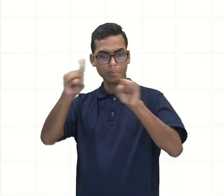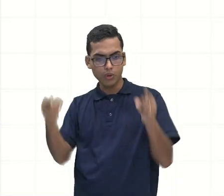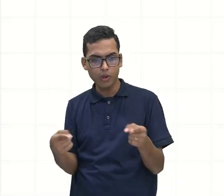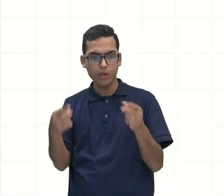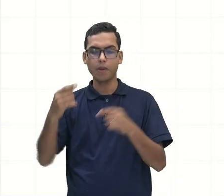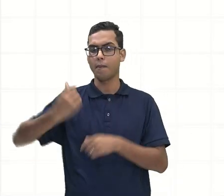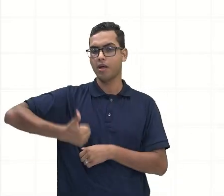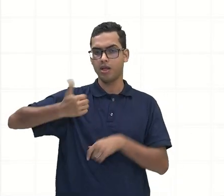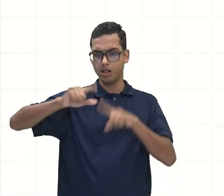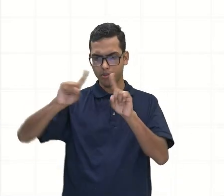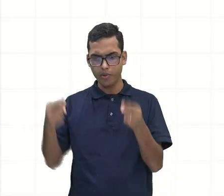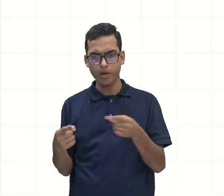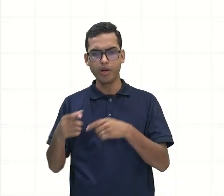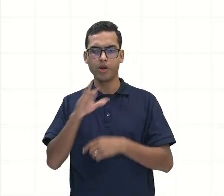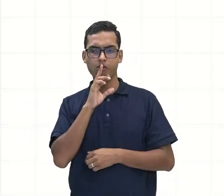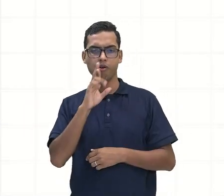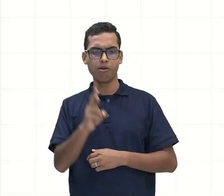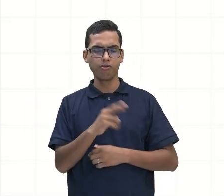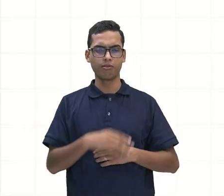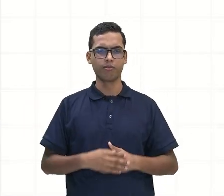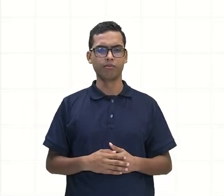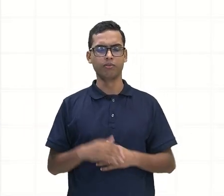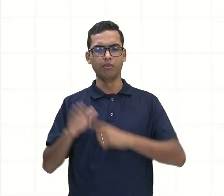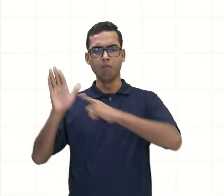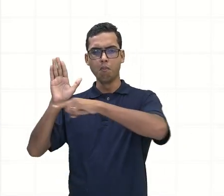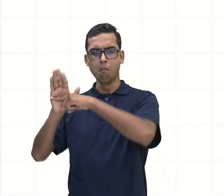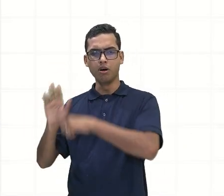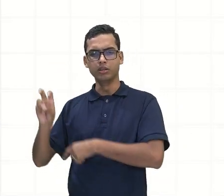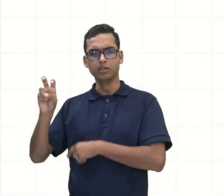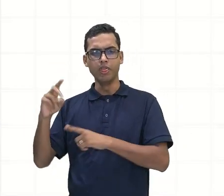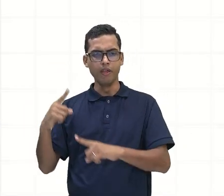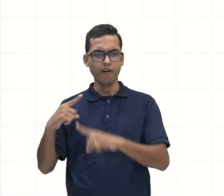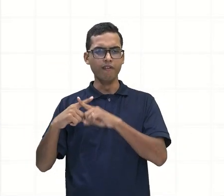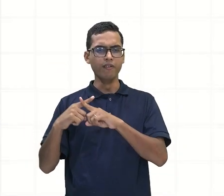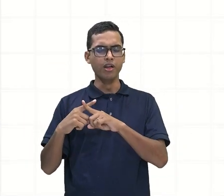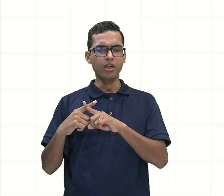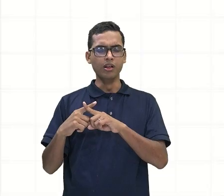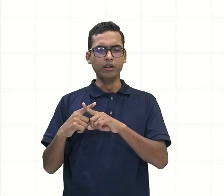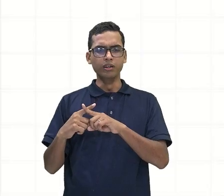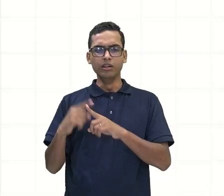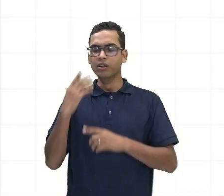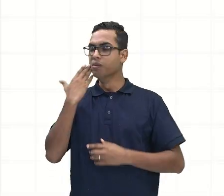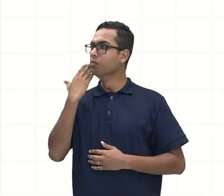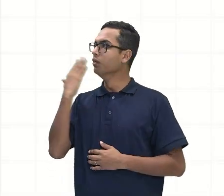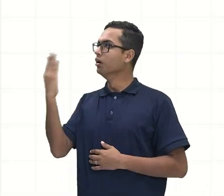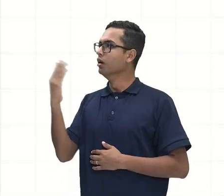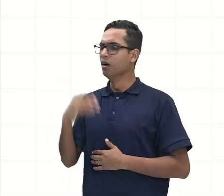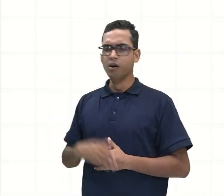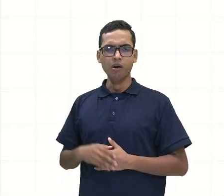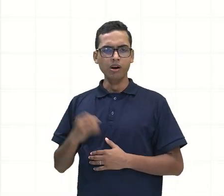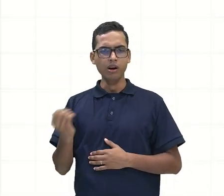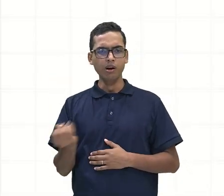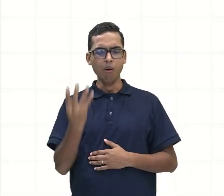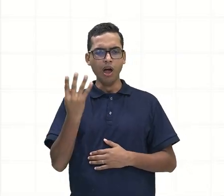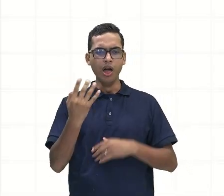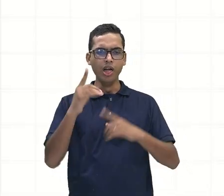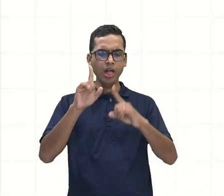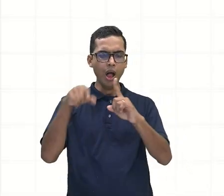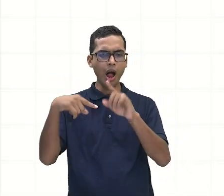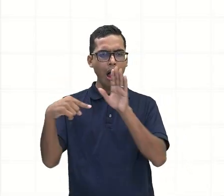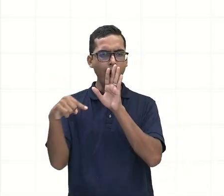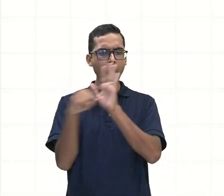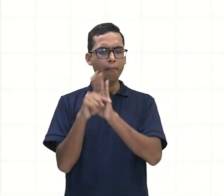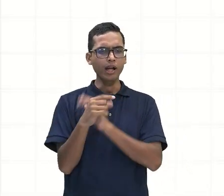resolver primeiro o parêntese. Então, vai ficar menos 5. Aqui, ó, primeiro eu vou fazer essa divisão, então vai